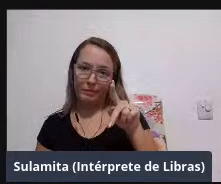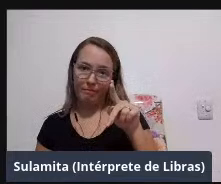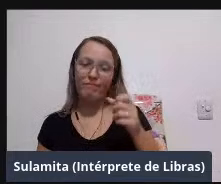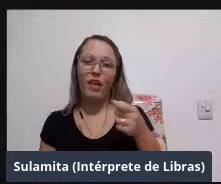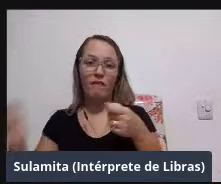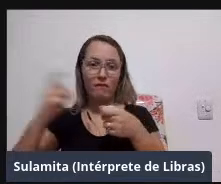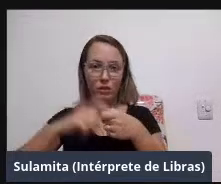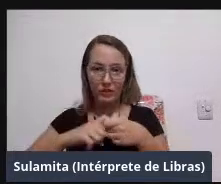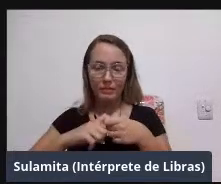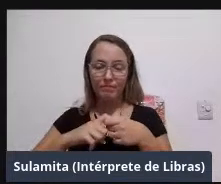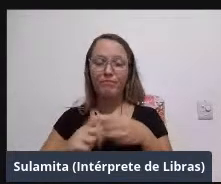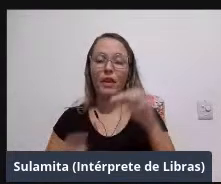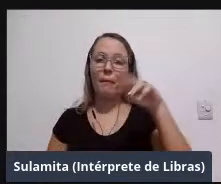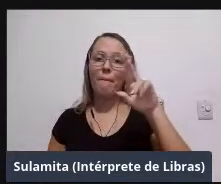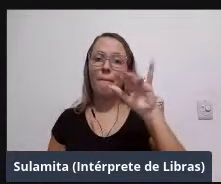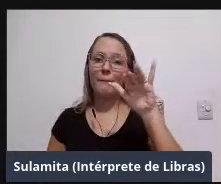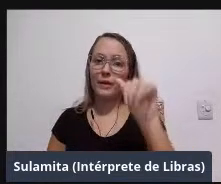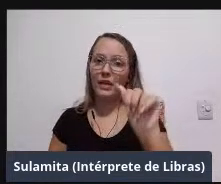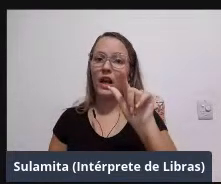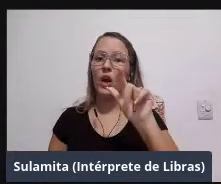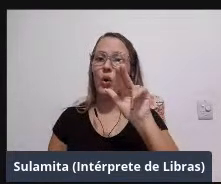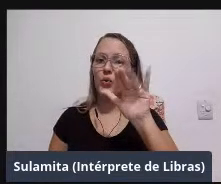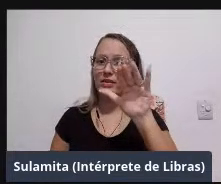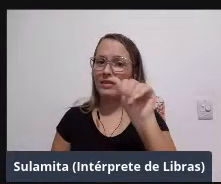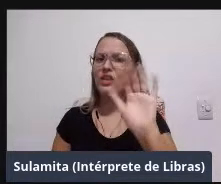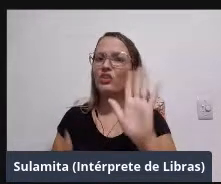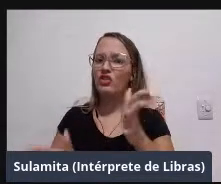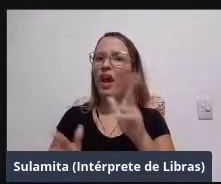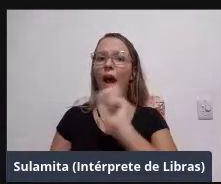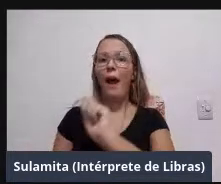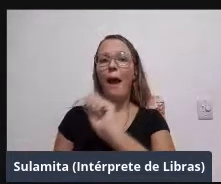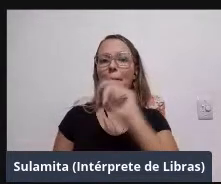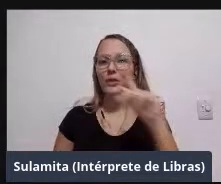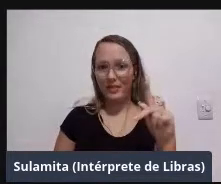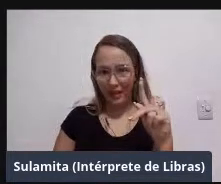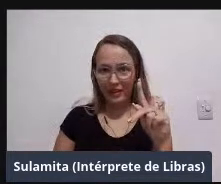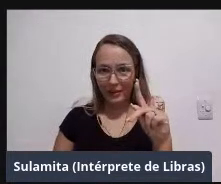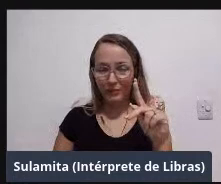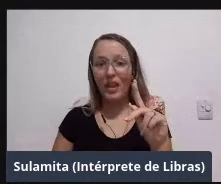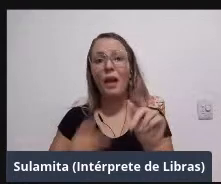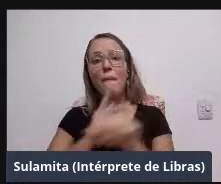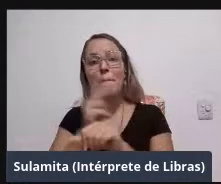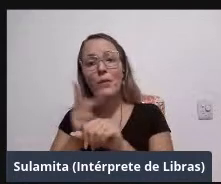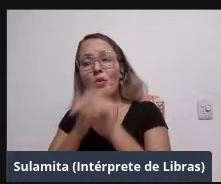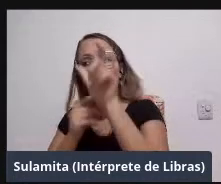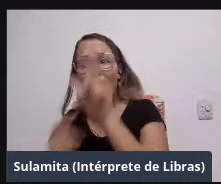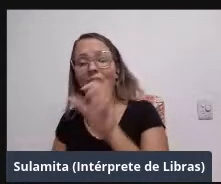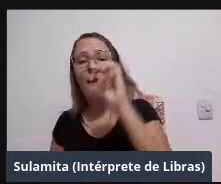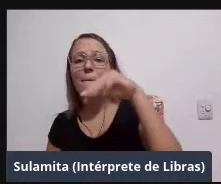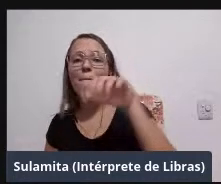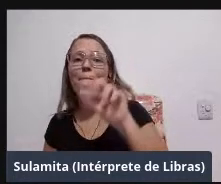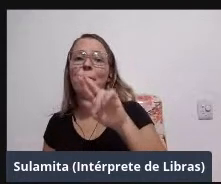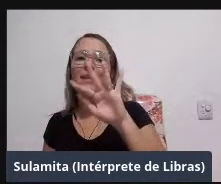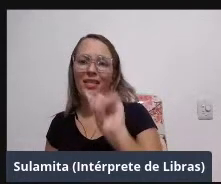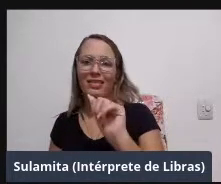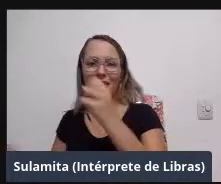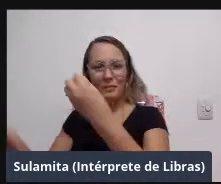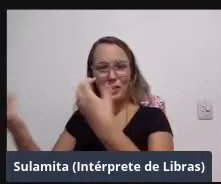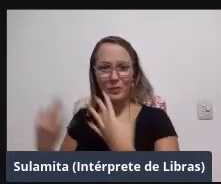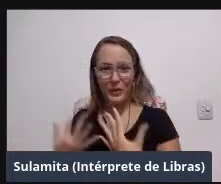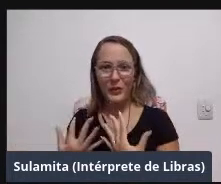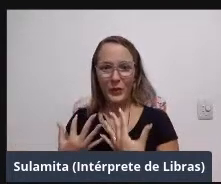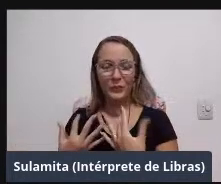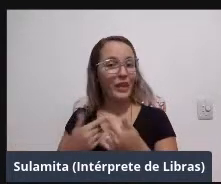Maria Lúcia Rzoff já estava aposentada e me sugeriu procurar a Marta Carvalho, que não